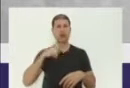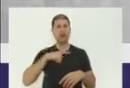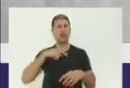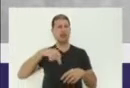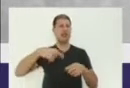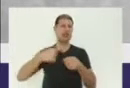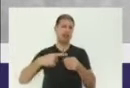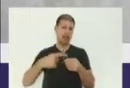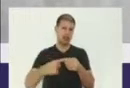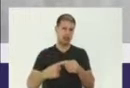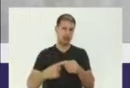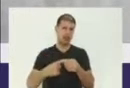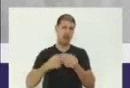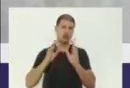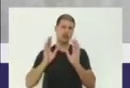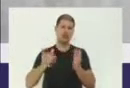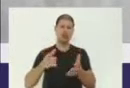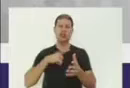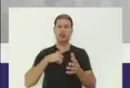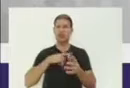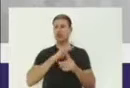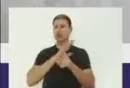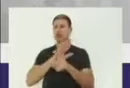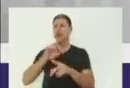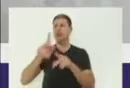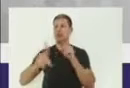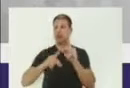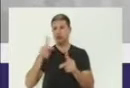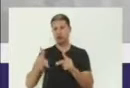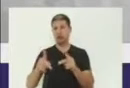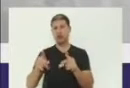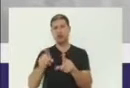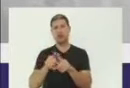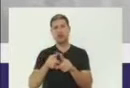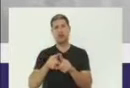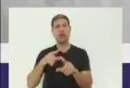cidade que já está atendendo a população e o que a gente já tem